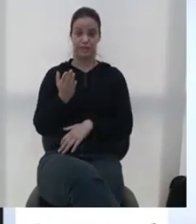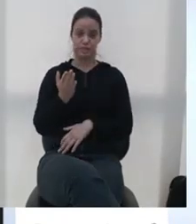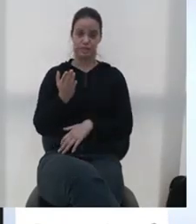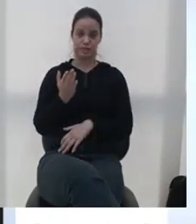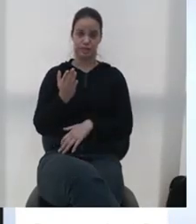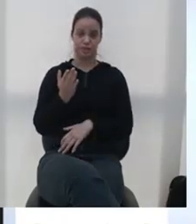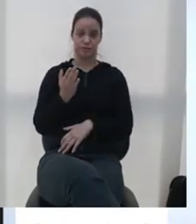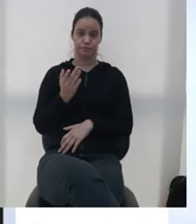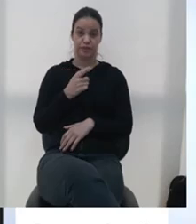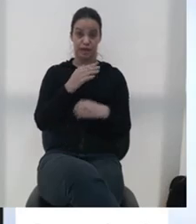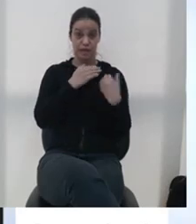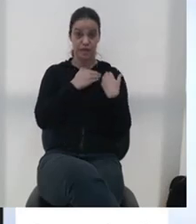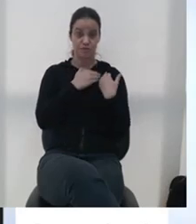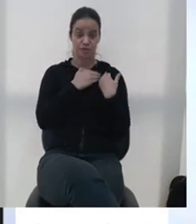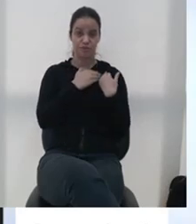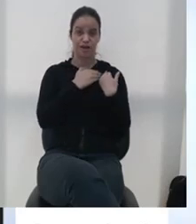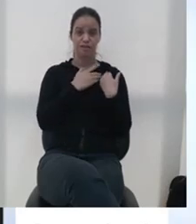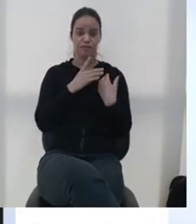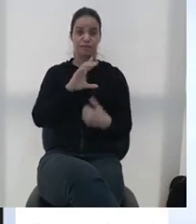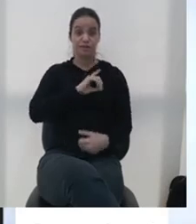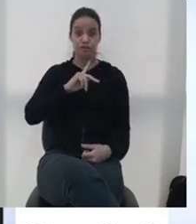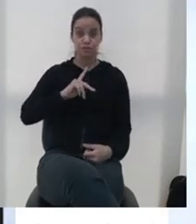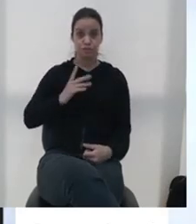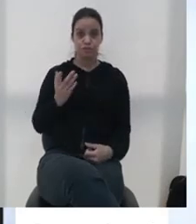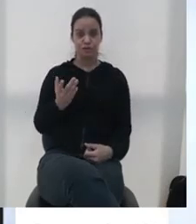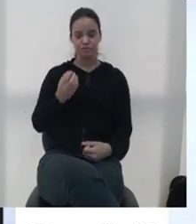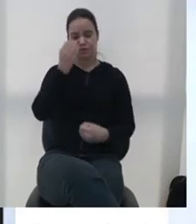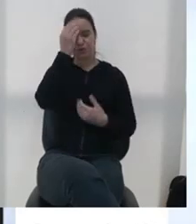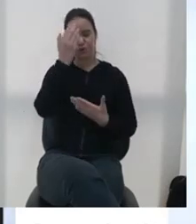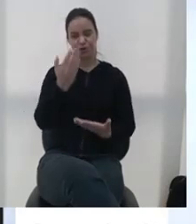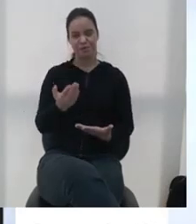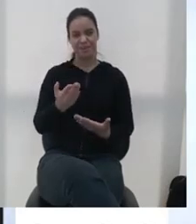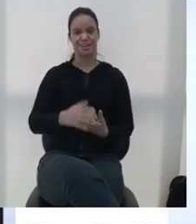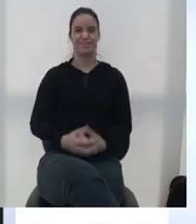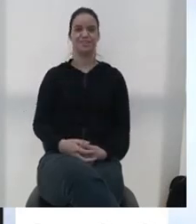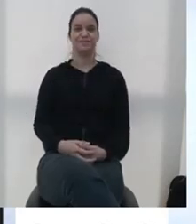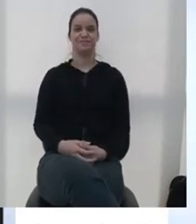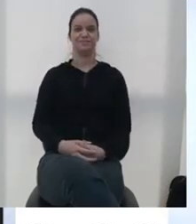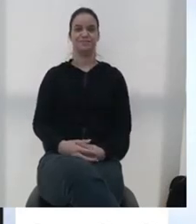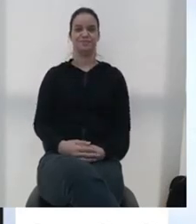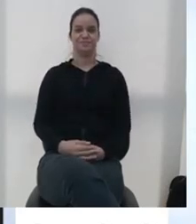presidente, todos os defensores e defensoras, e muito obrigado. É isso.